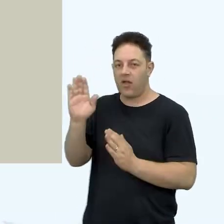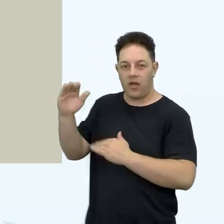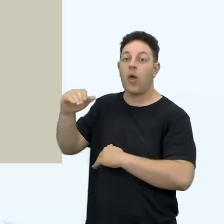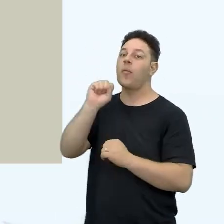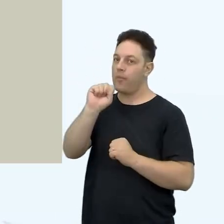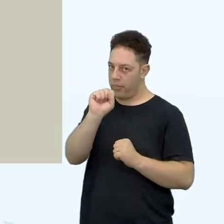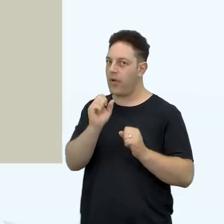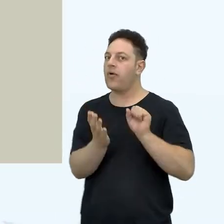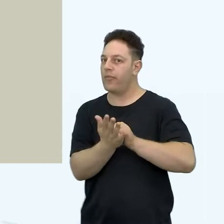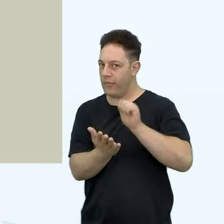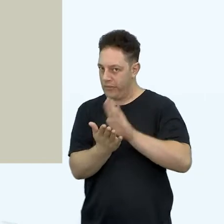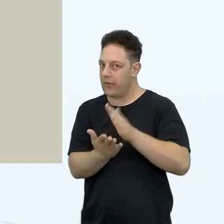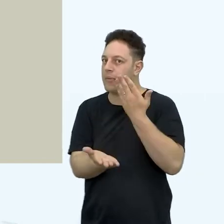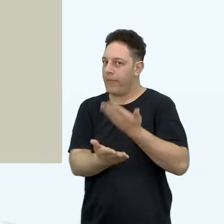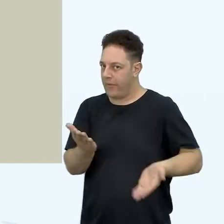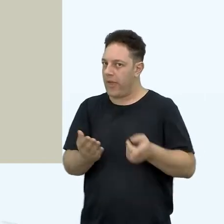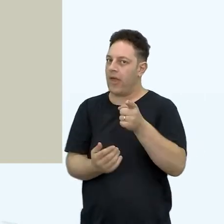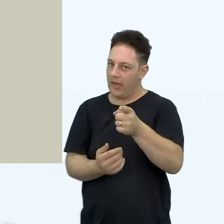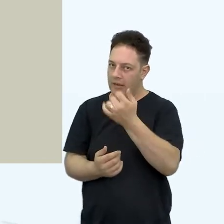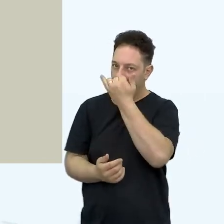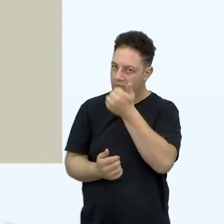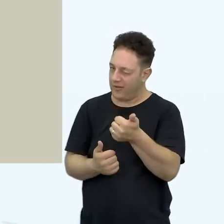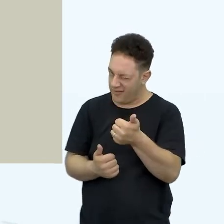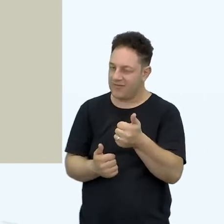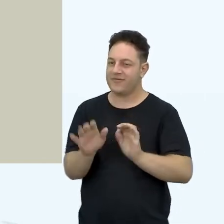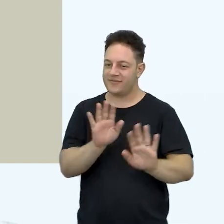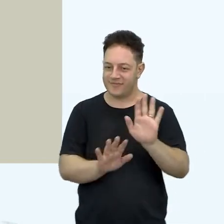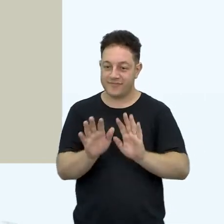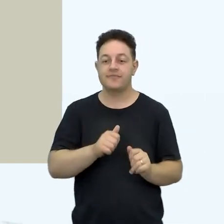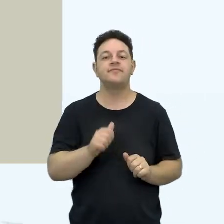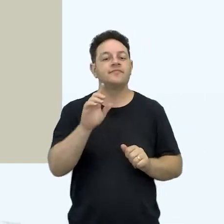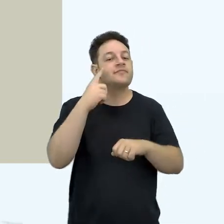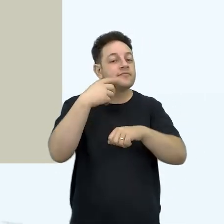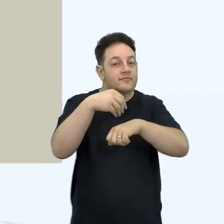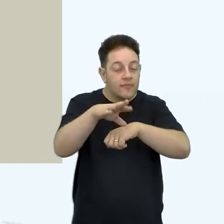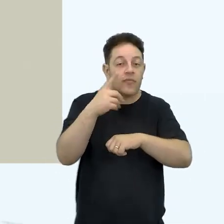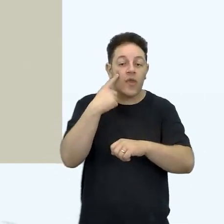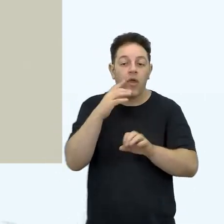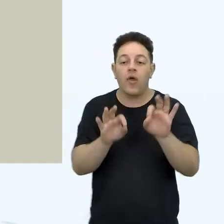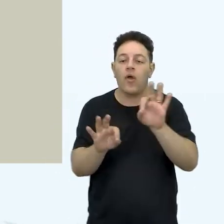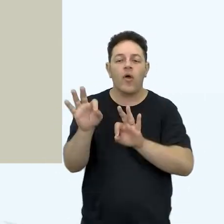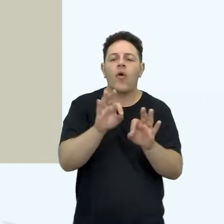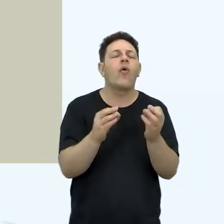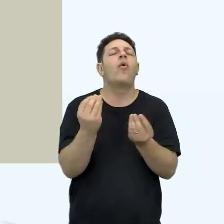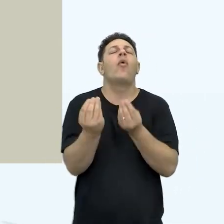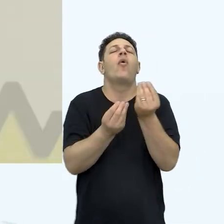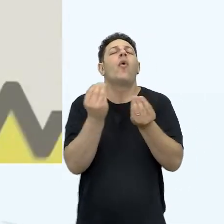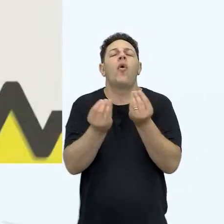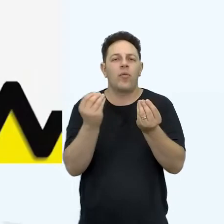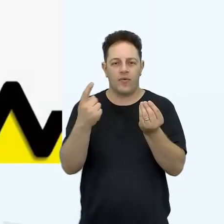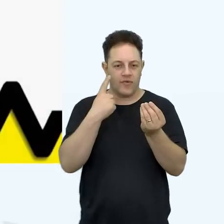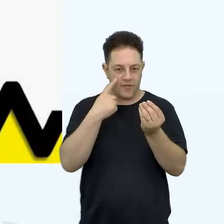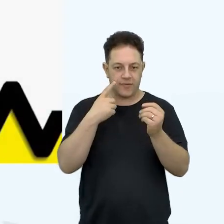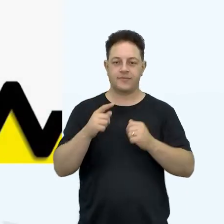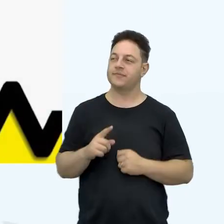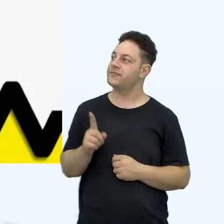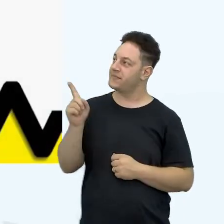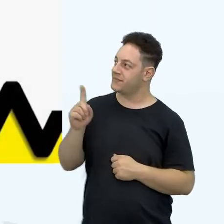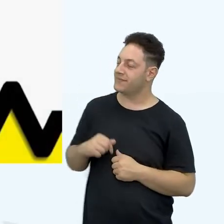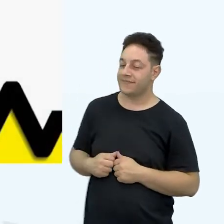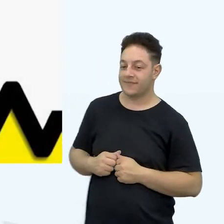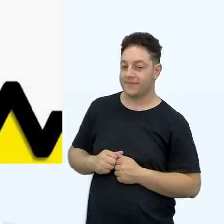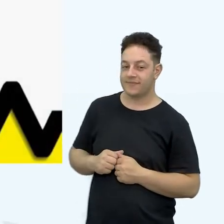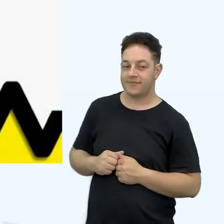com multa e outras penalidades aí, ok? Então, pessoal, tem ali para vocês um esquema de como que é essa distribuição. Então, a gente pode ver aqui,